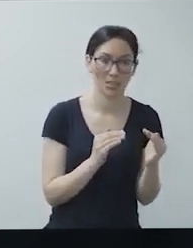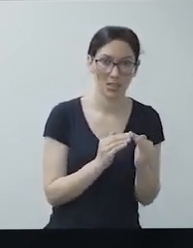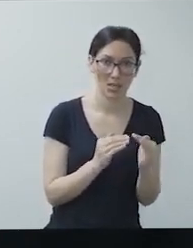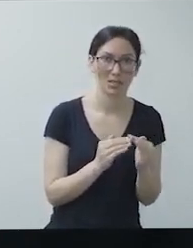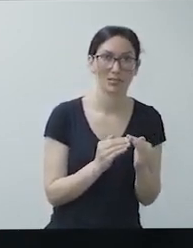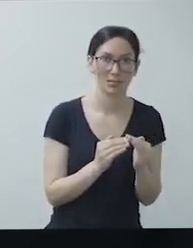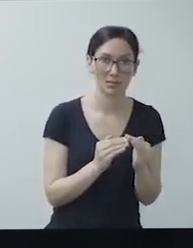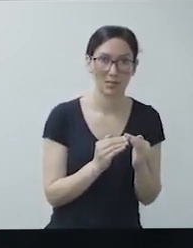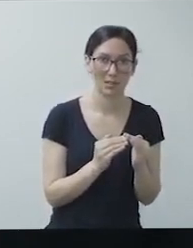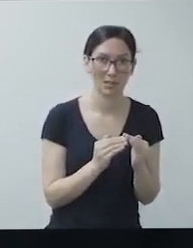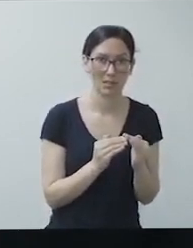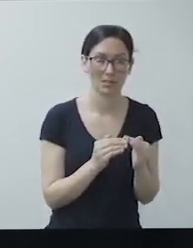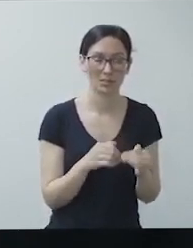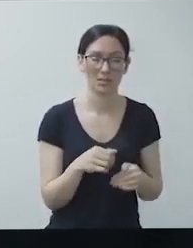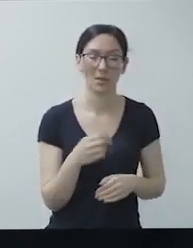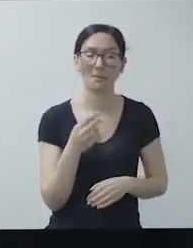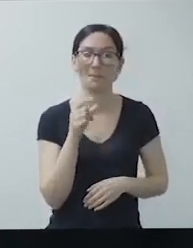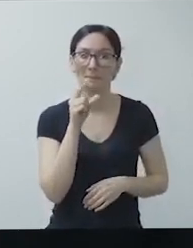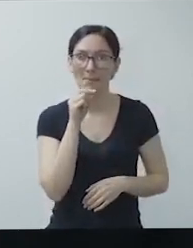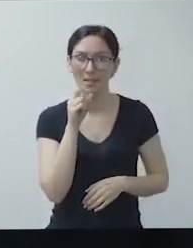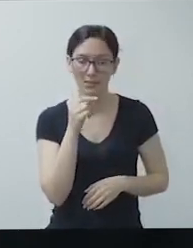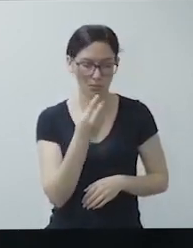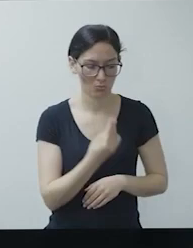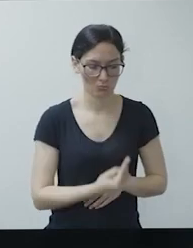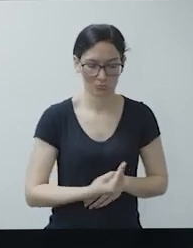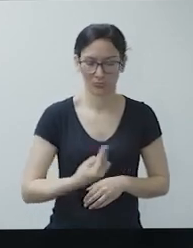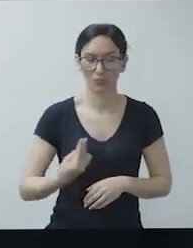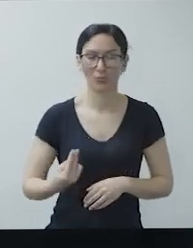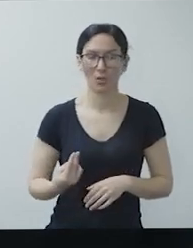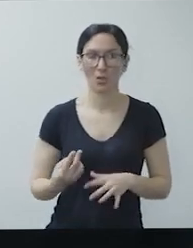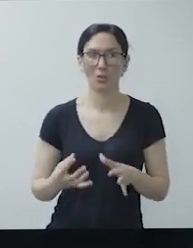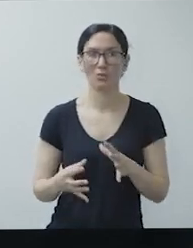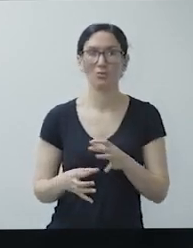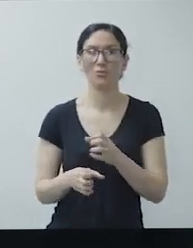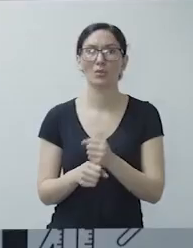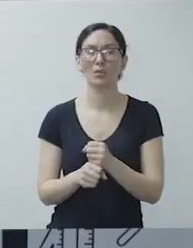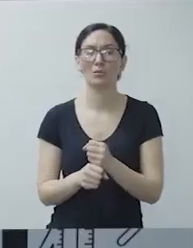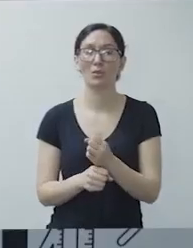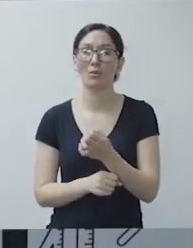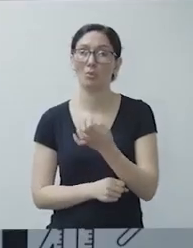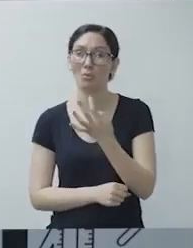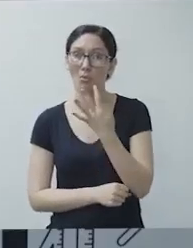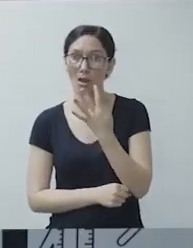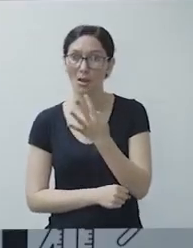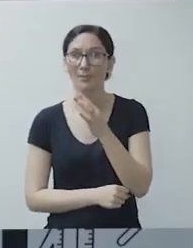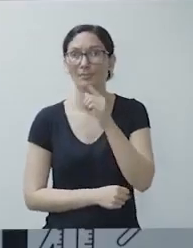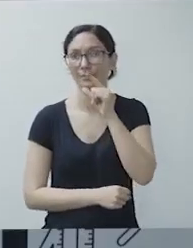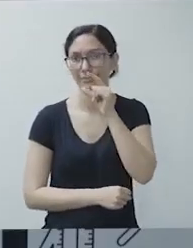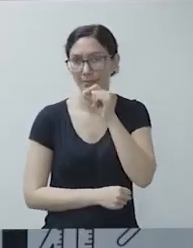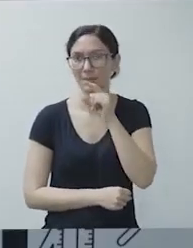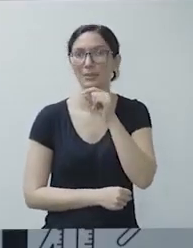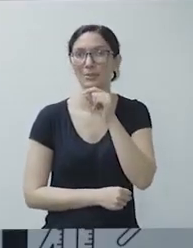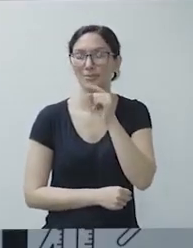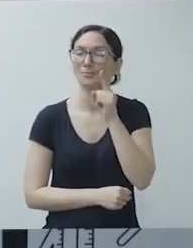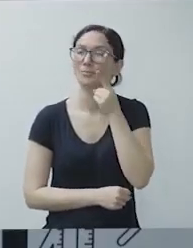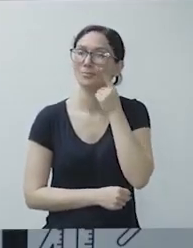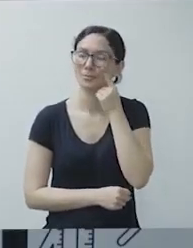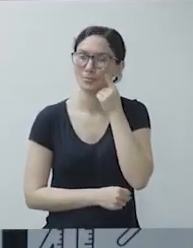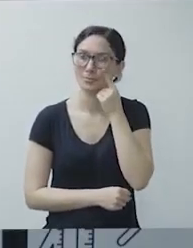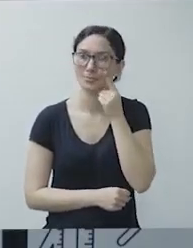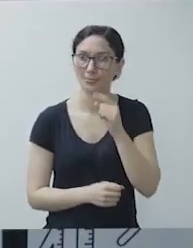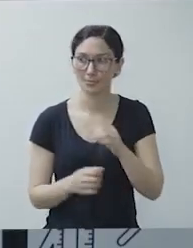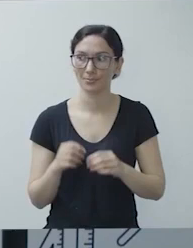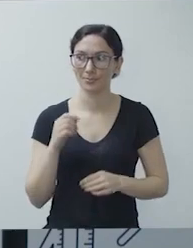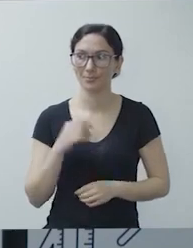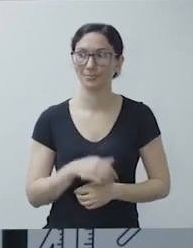com dois passarinhos, eu chego à quantidade de 4 passarinhos. Não é isso? Vamos colocar essa quantidade aqui